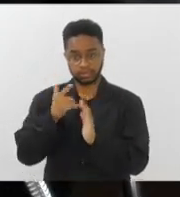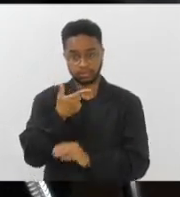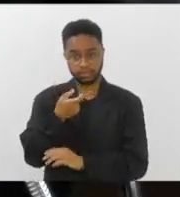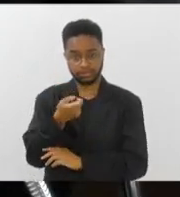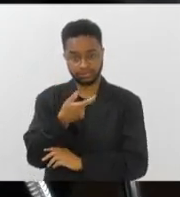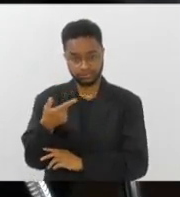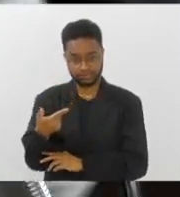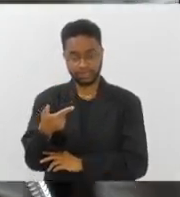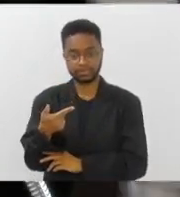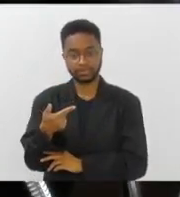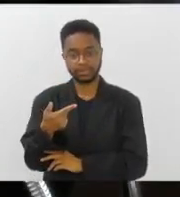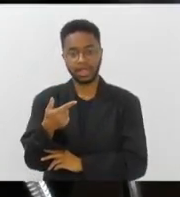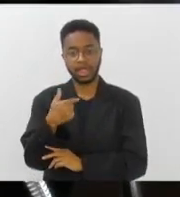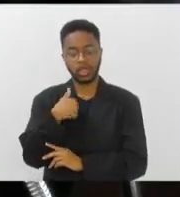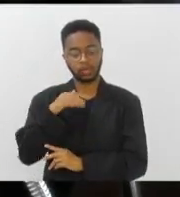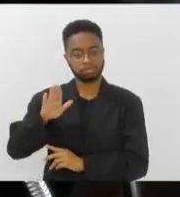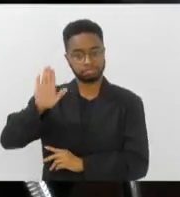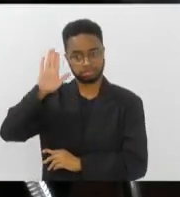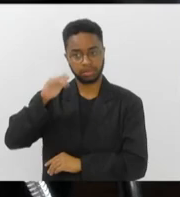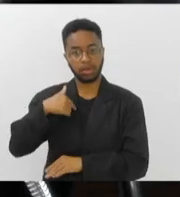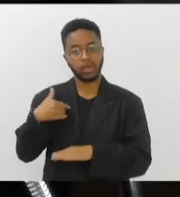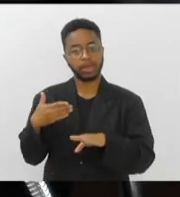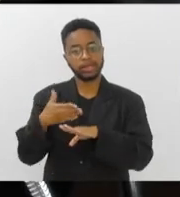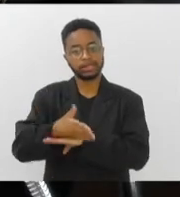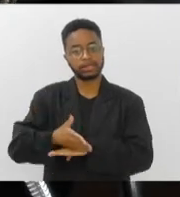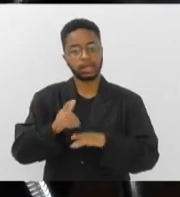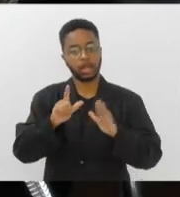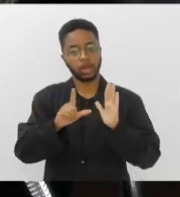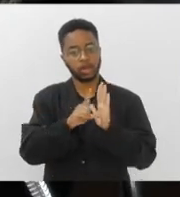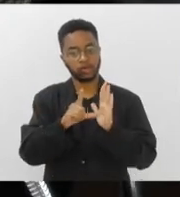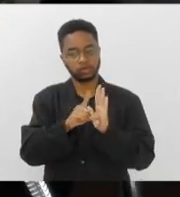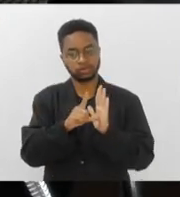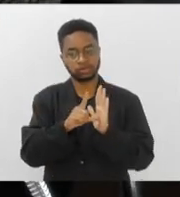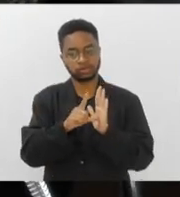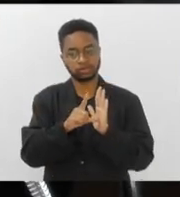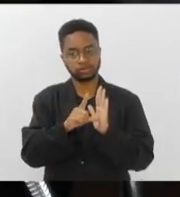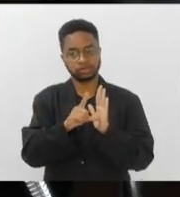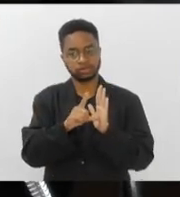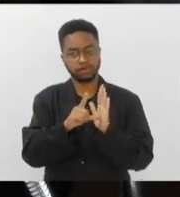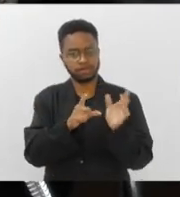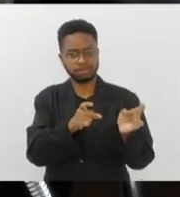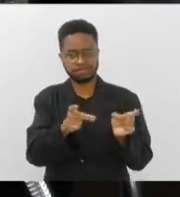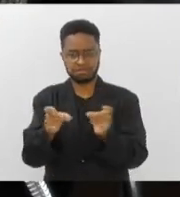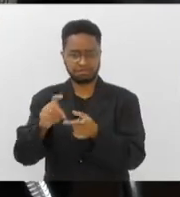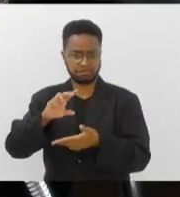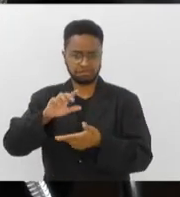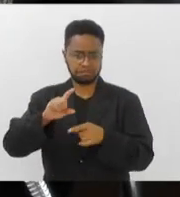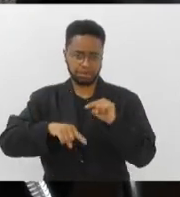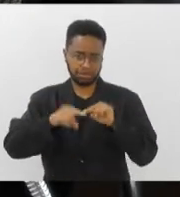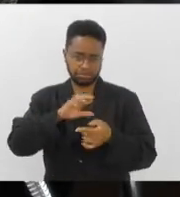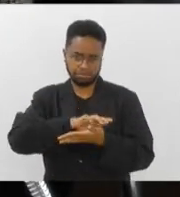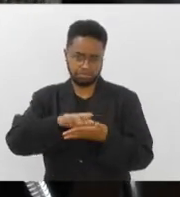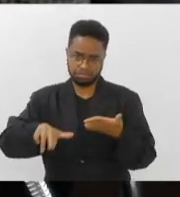2022, eu entrei num estabelecimento pequeno, mas que vendia de tudo, sabe? Daquelas coisas que vende,